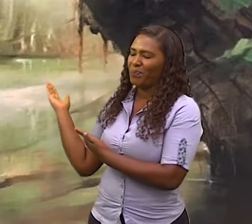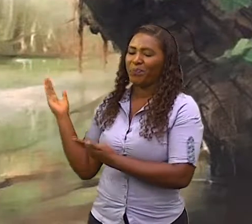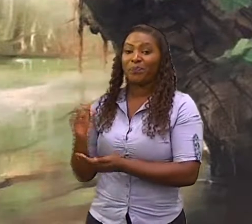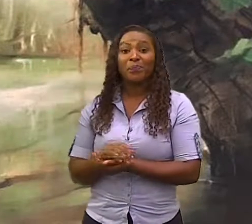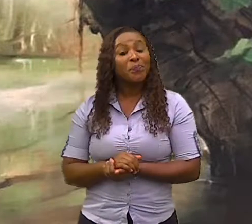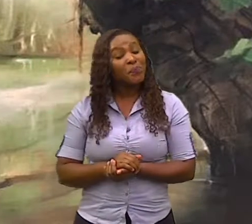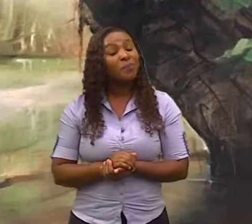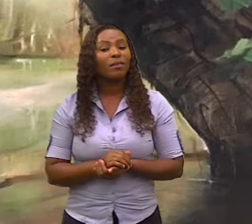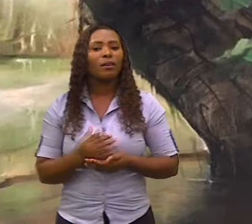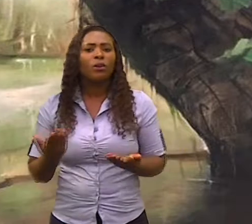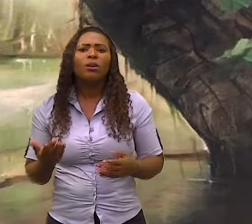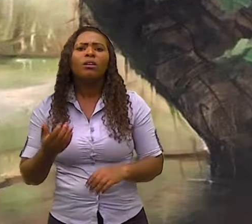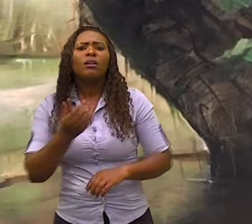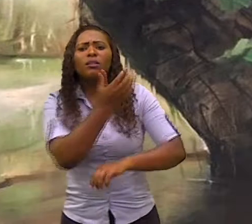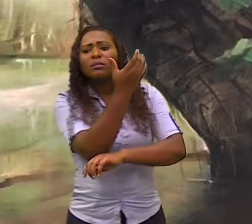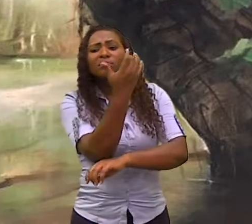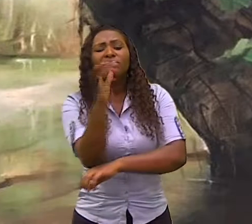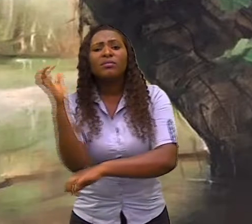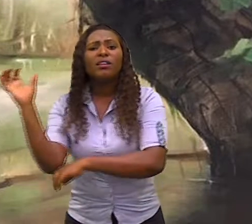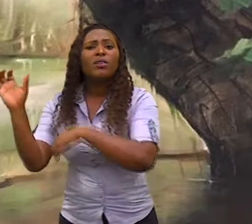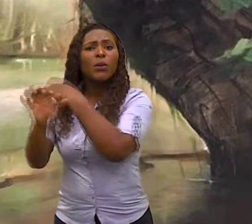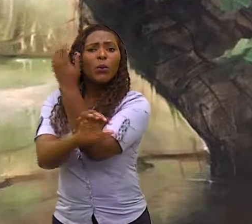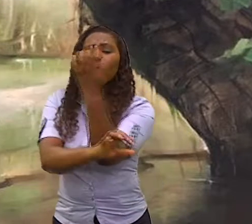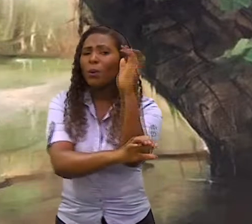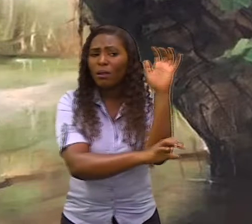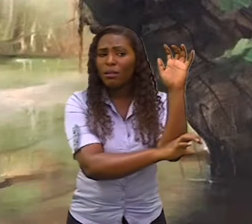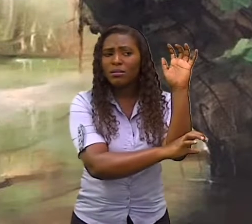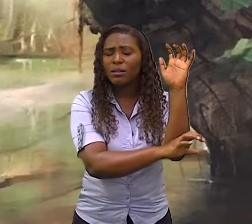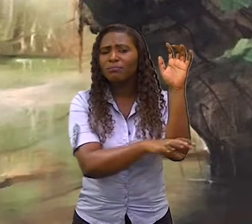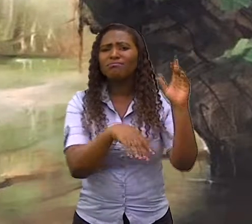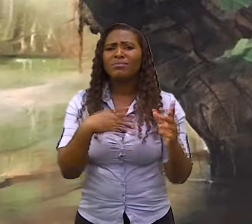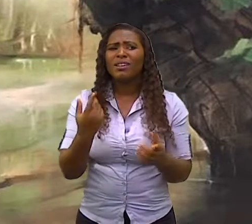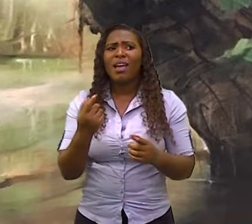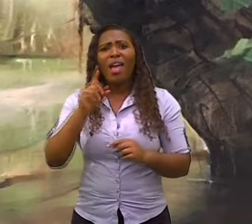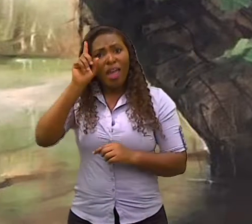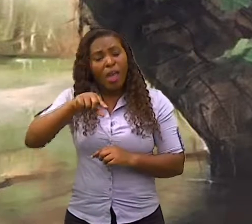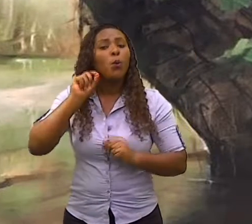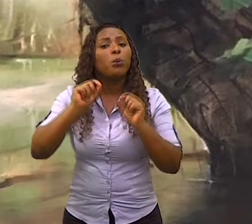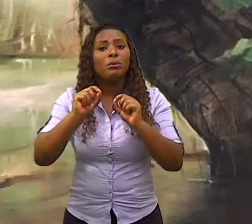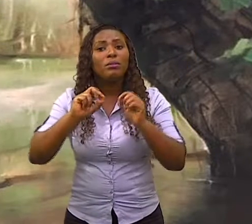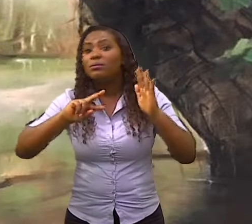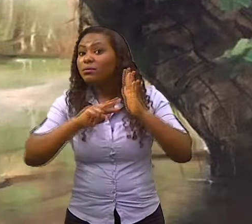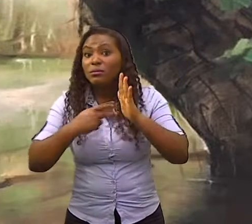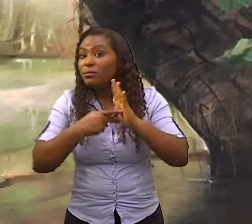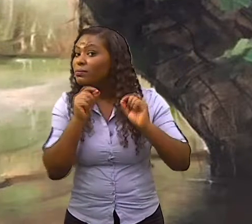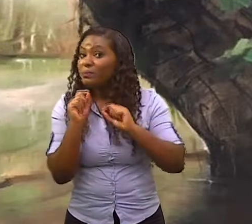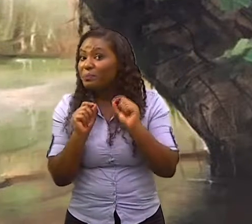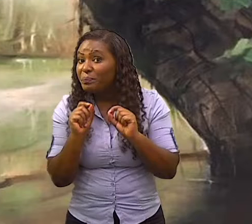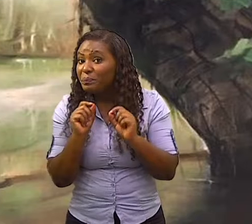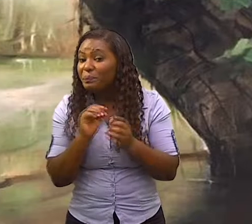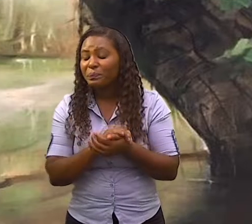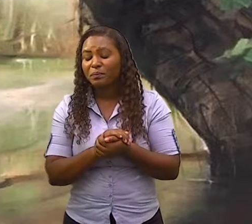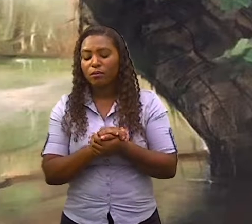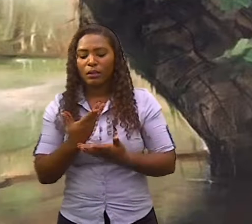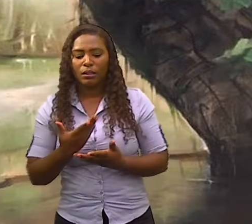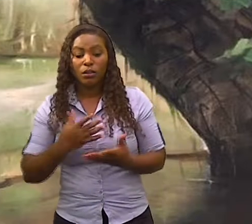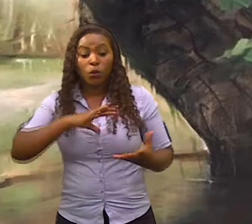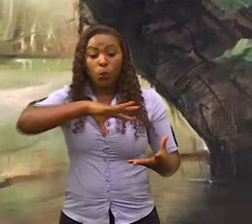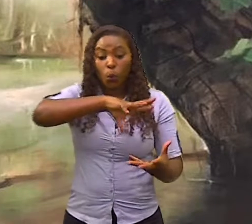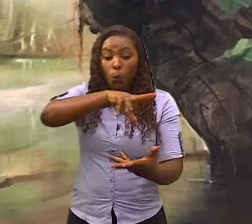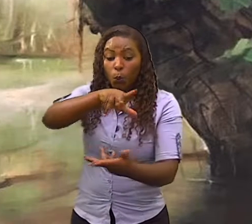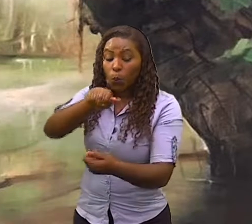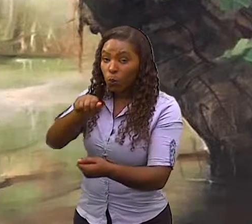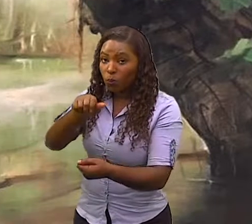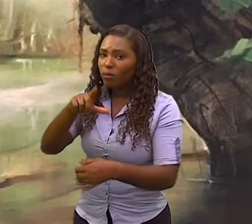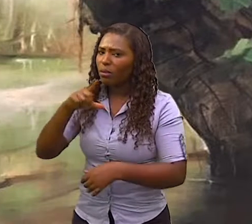E nós podemos falar da natureza que pode ser definida como um conjunto de tudo que existe no universo e não